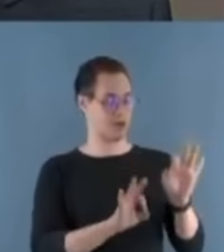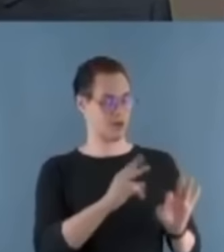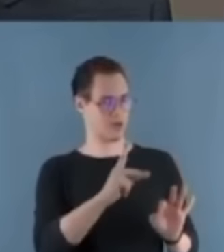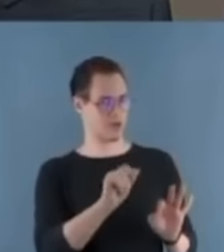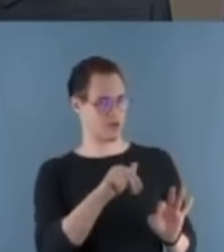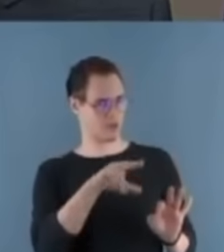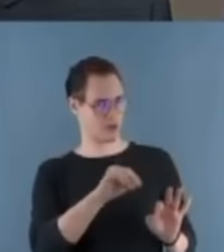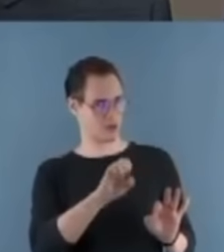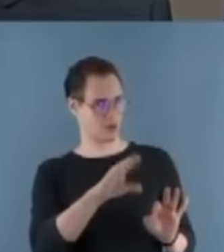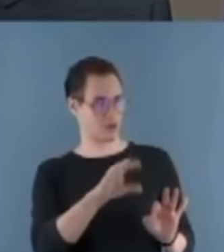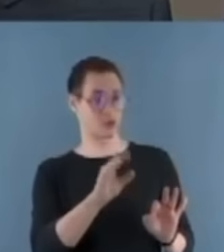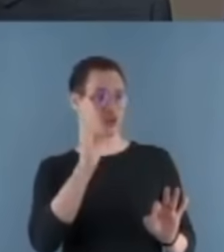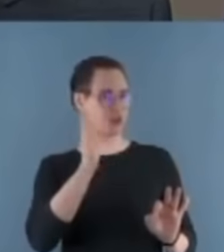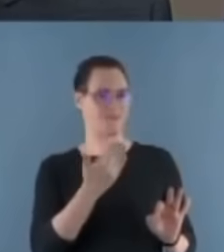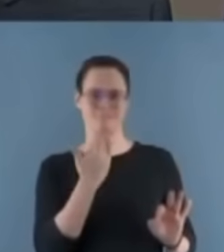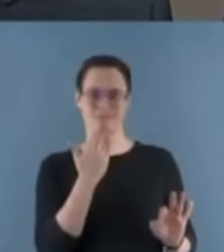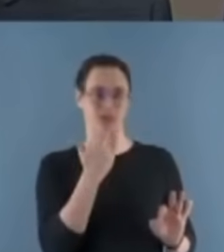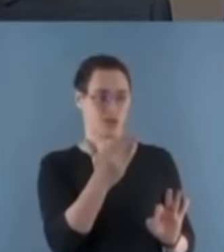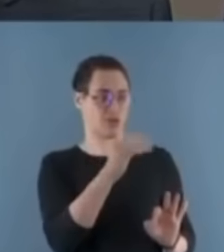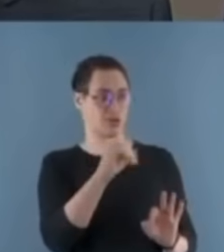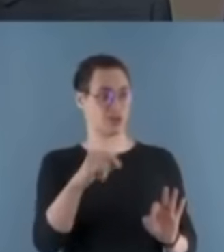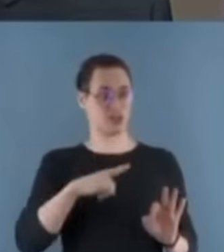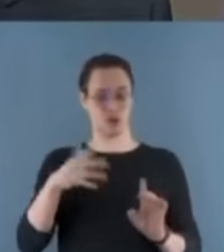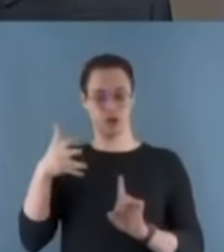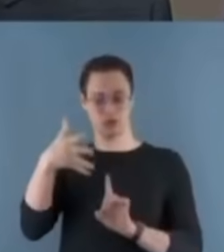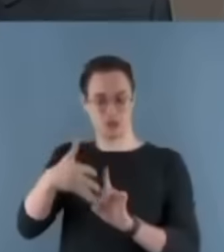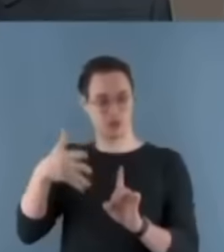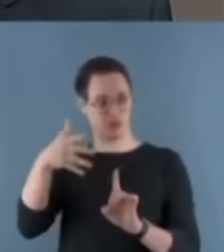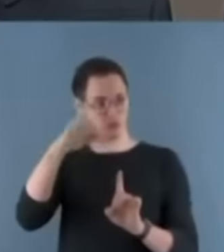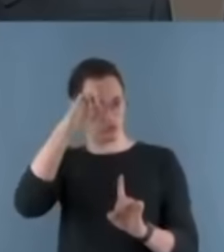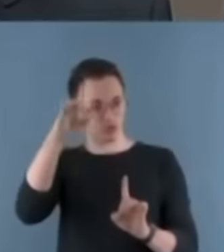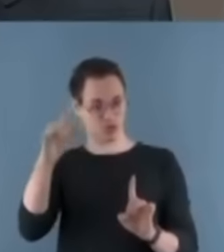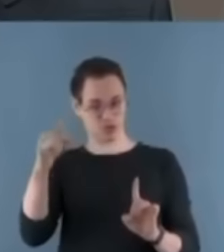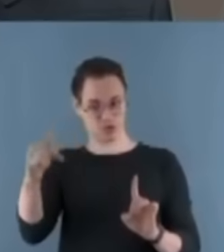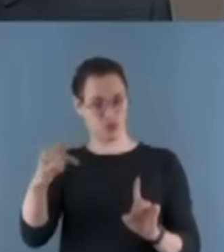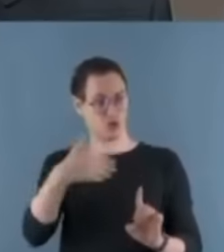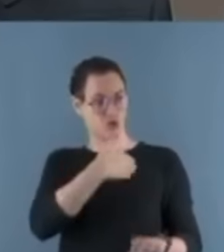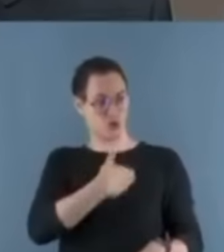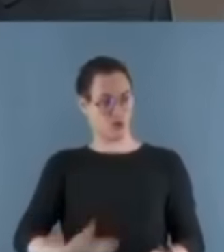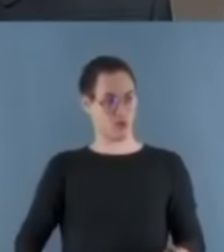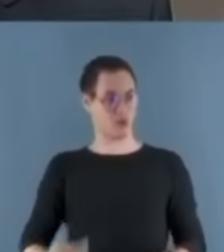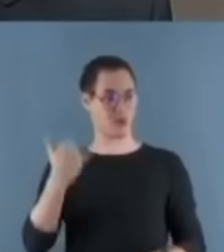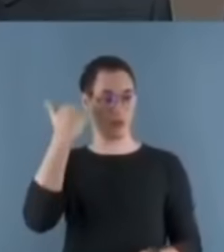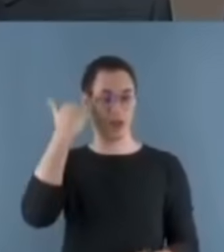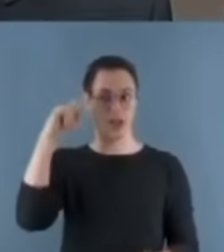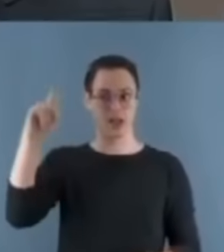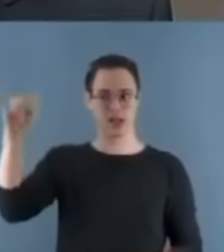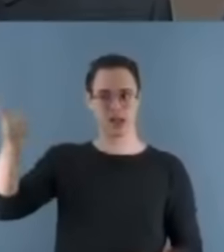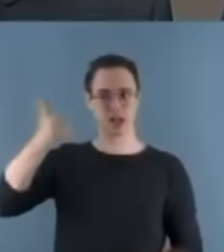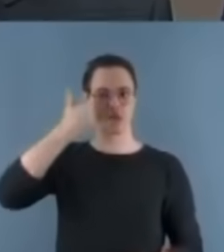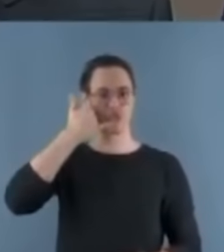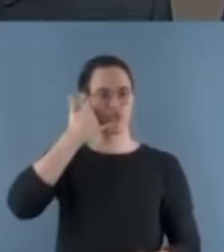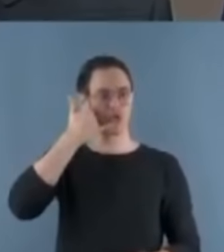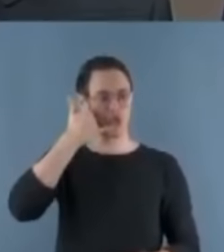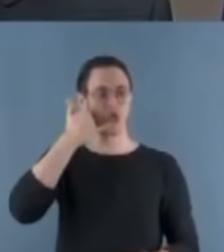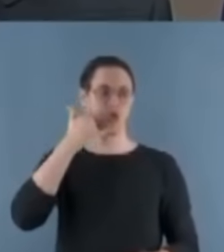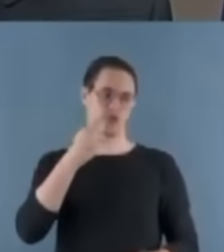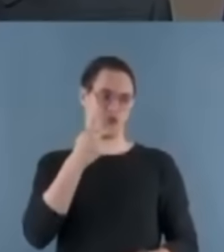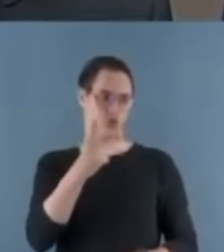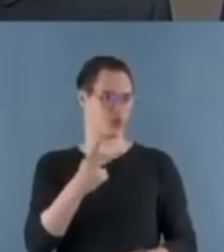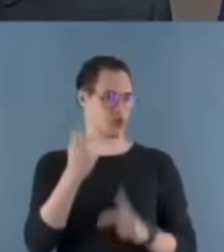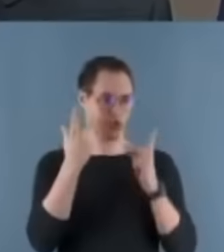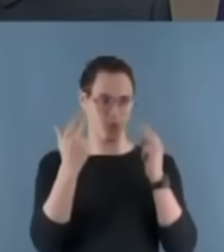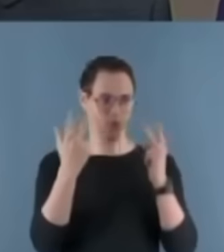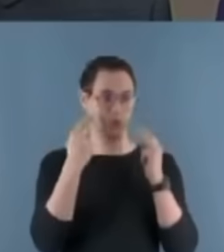estava acionado. Se o senhor pegar o depoimento dia 7 do governador, ele ligou para o general Dino e disse que estava tudo normal.